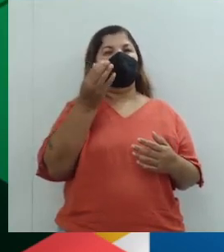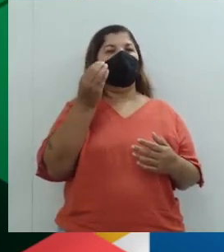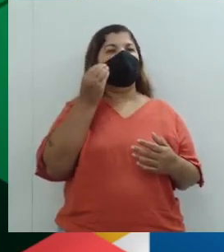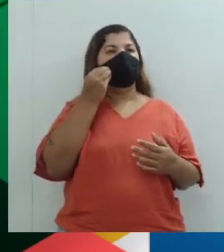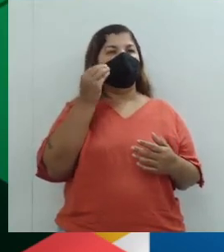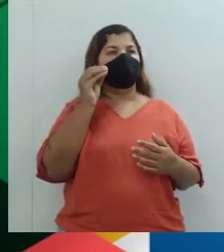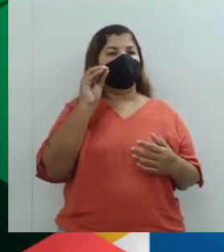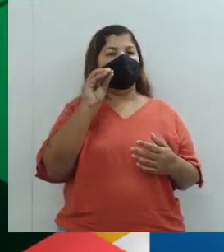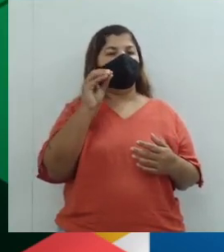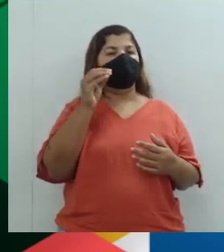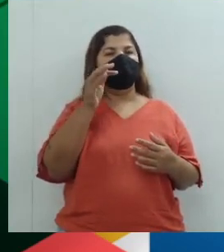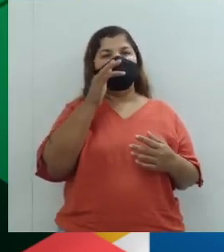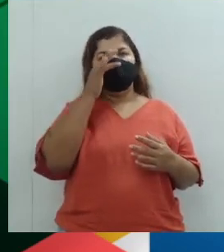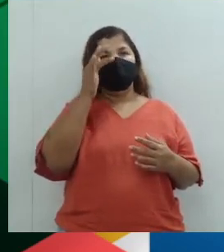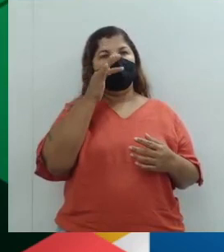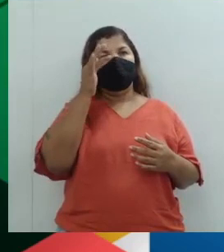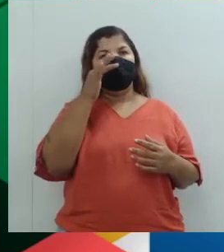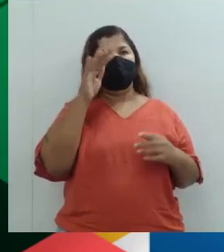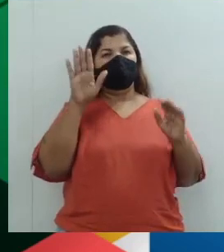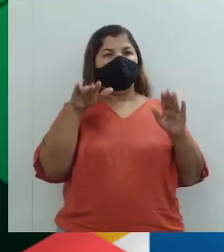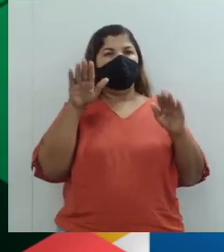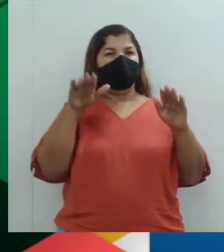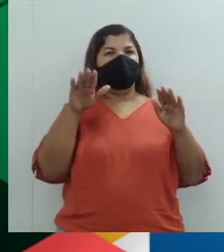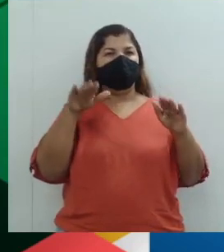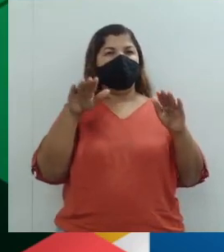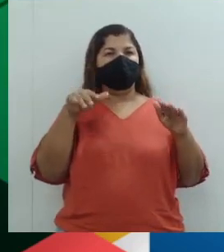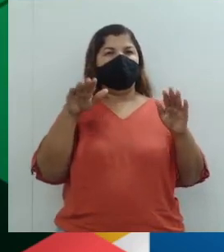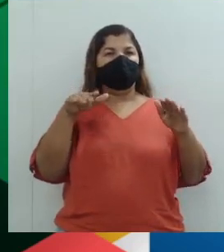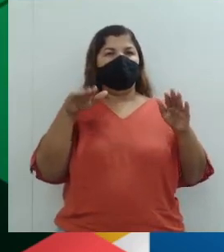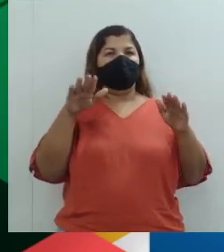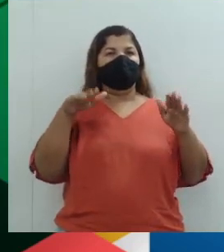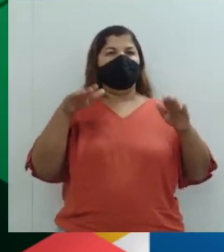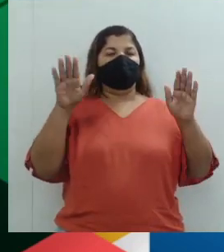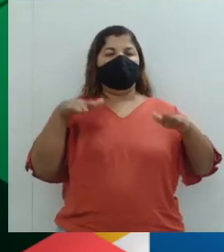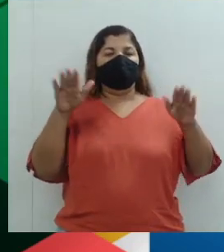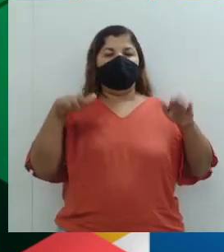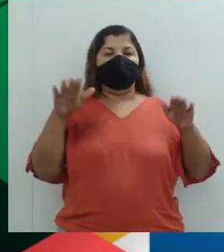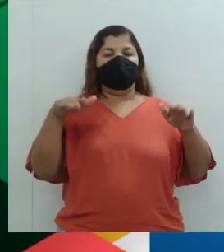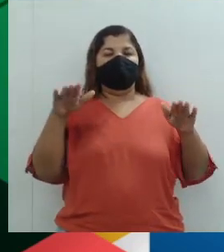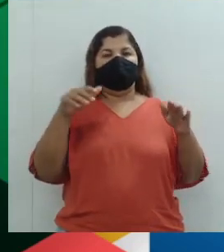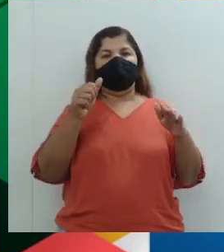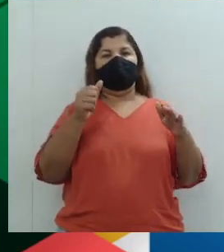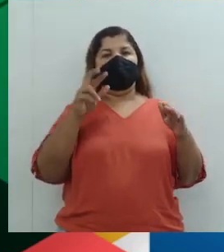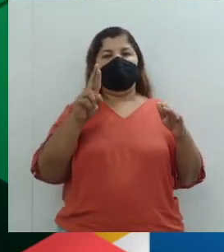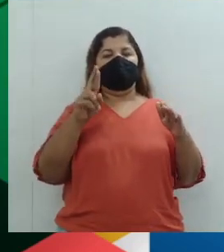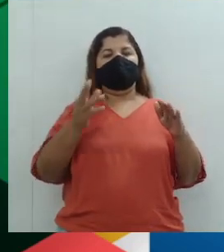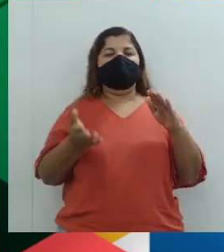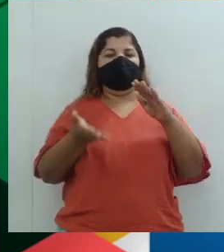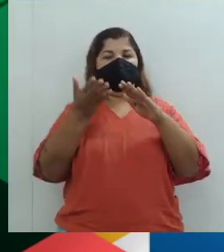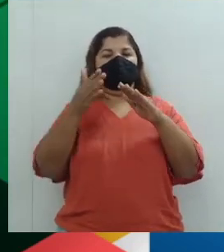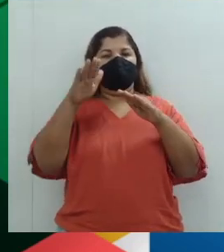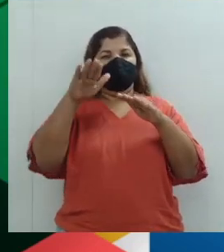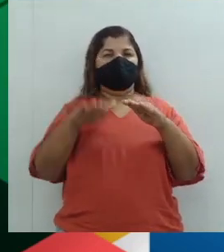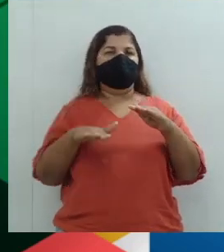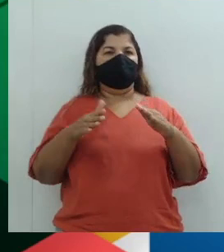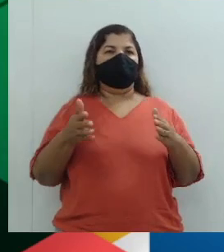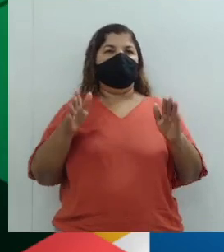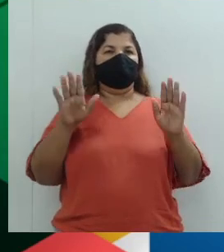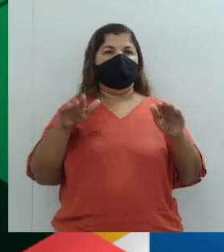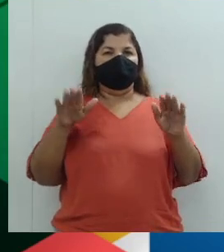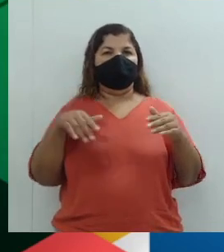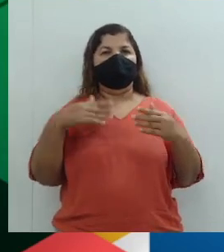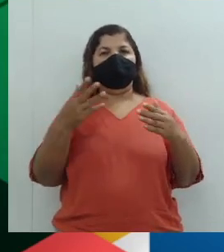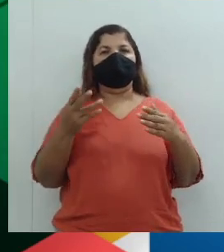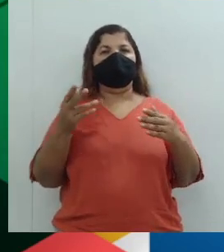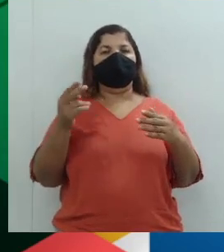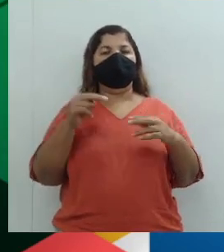manter ali, né, para ele subir, por exemplo, ele vai ter que empurrar o ar para baixo, em contrapartida, o ar empurra ele para cima. Aí tem uma piscina aí,